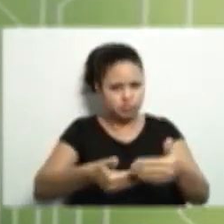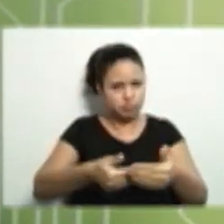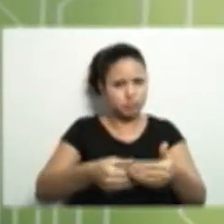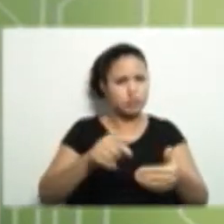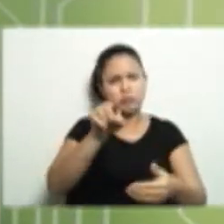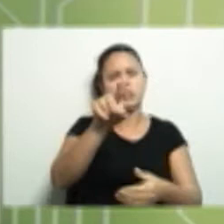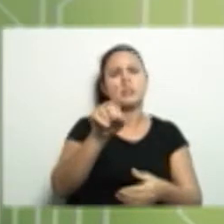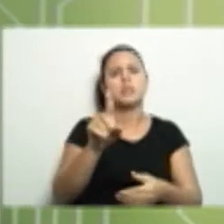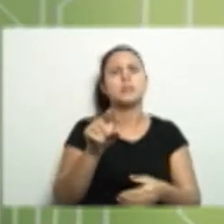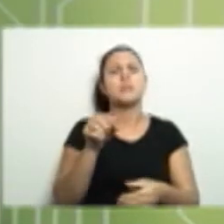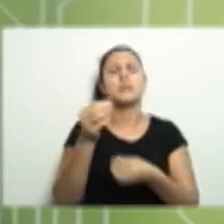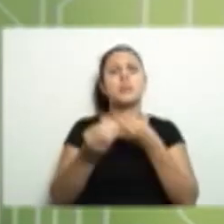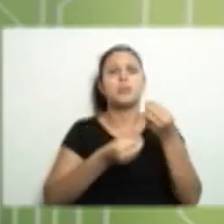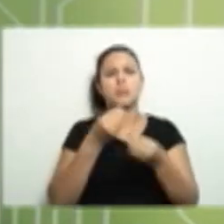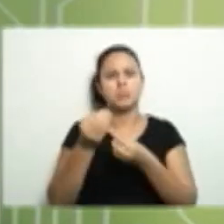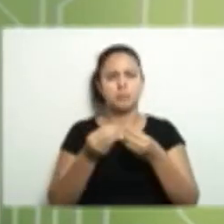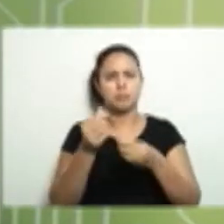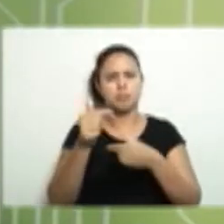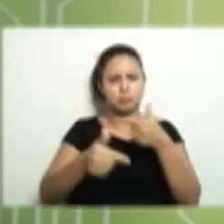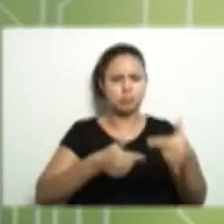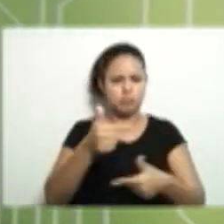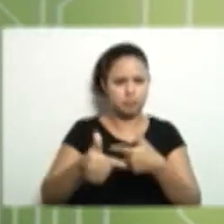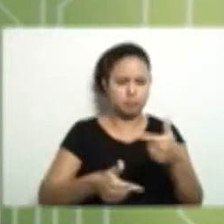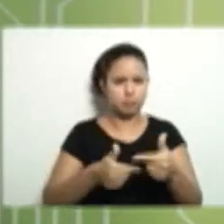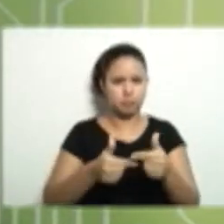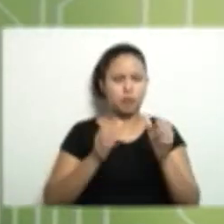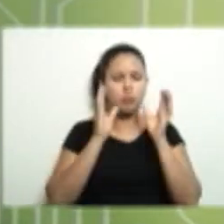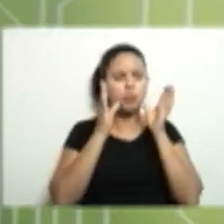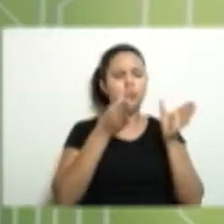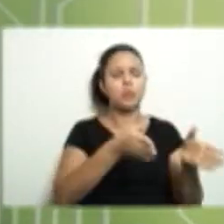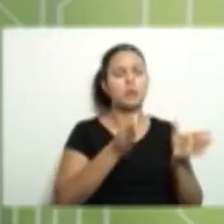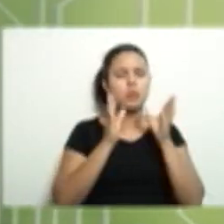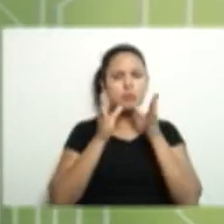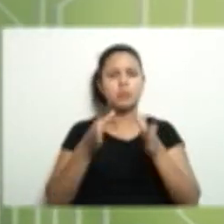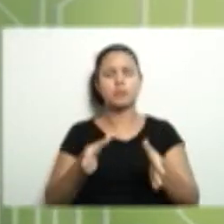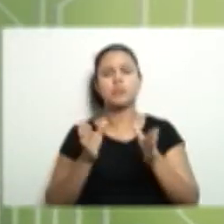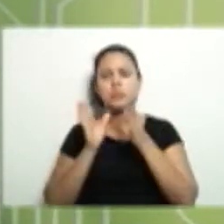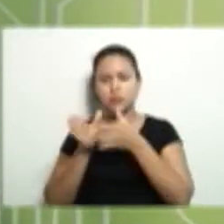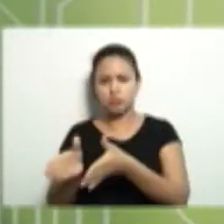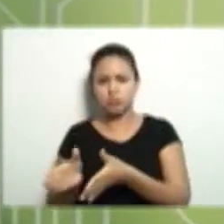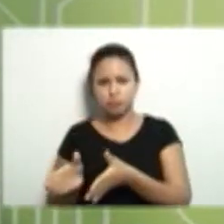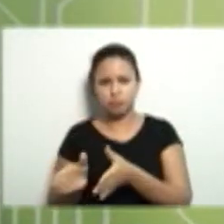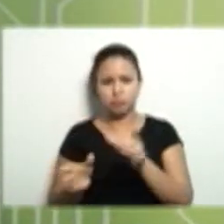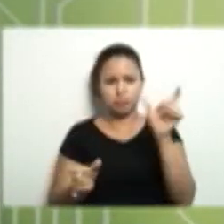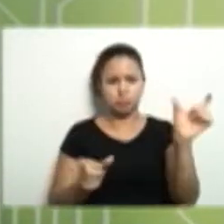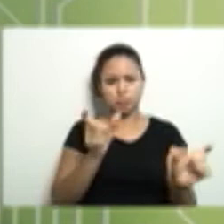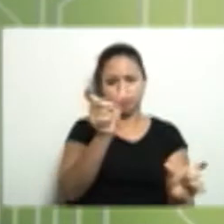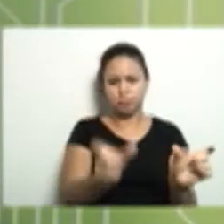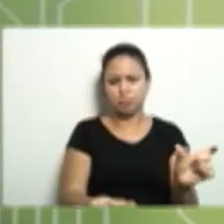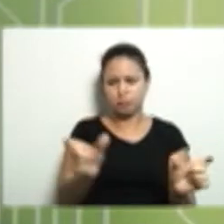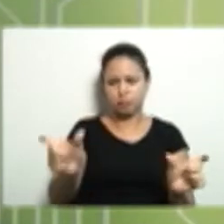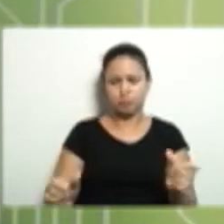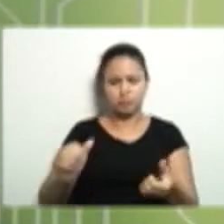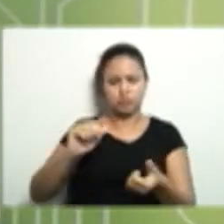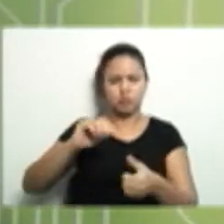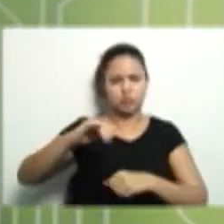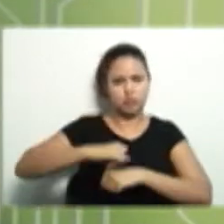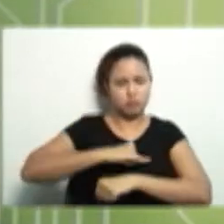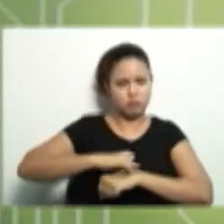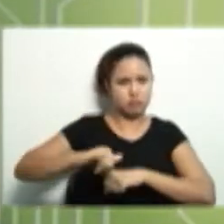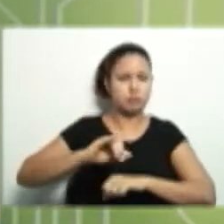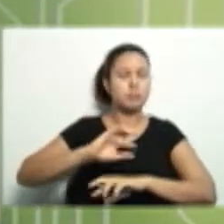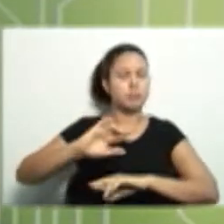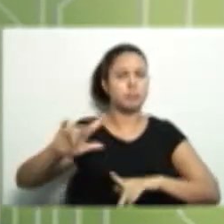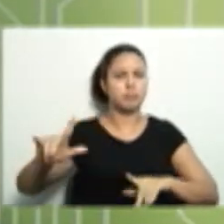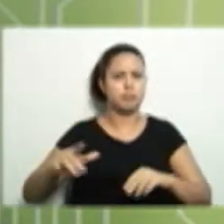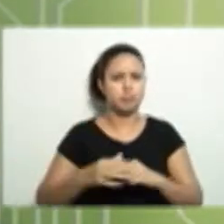você está atuando. Para cada um desses processos, nós temos uma estratégia diferente de modernização. Por exemplo, se a gente